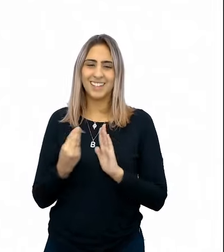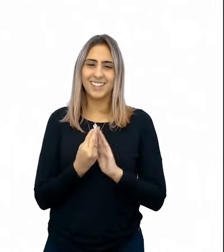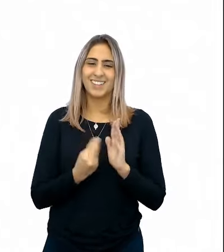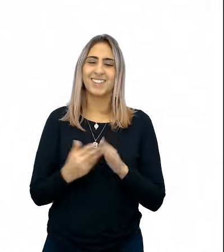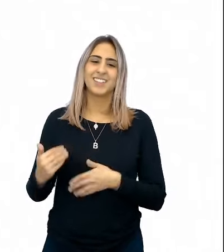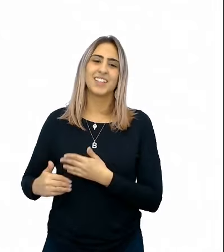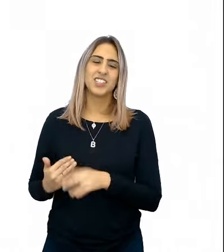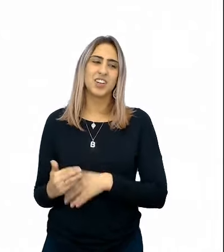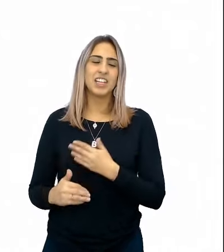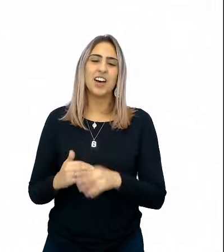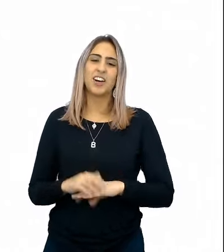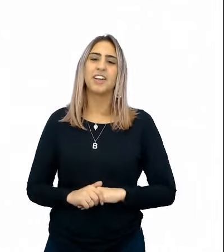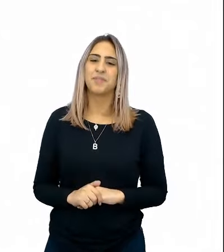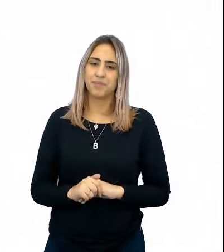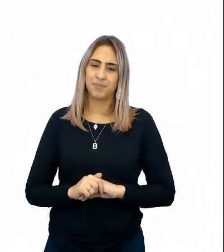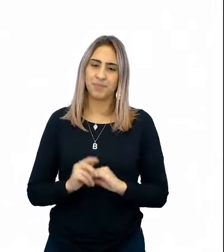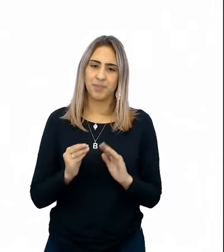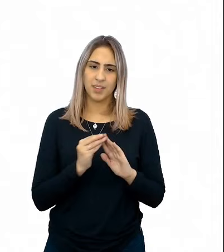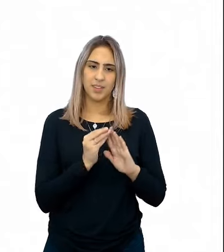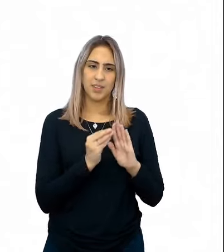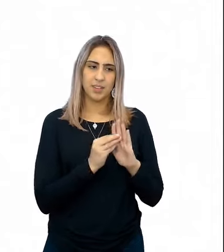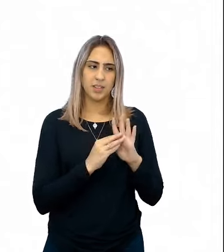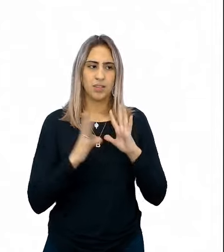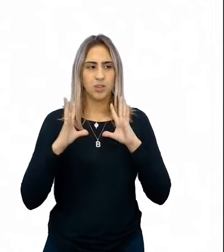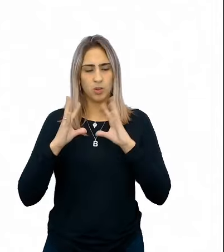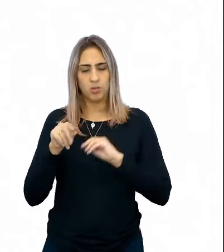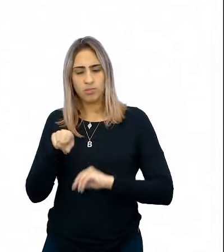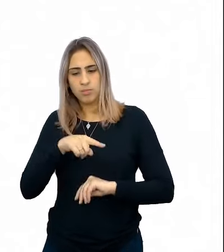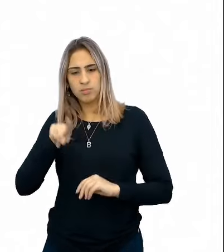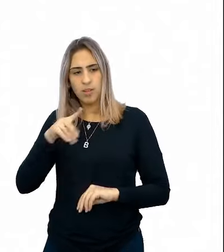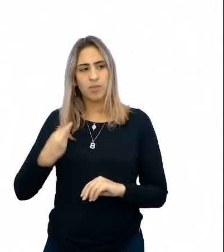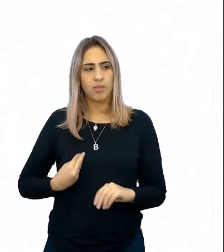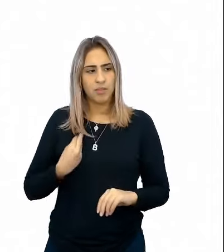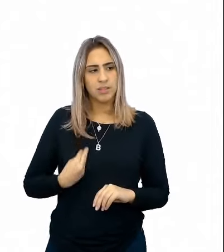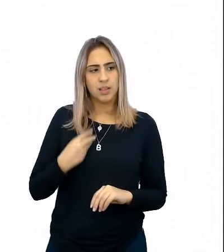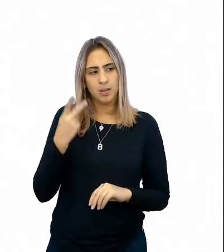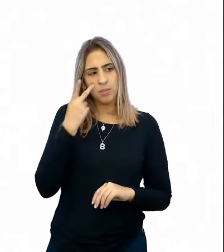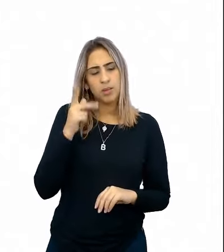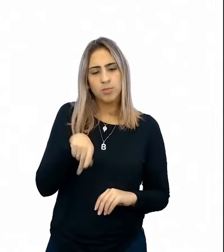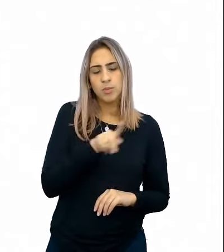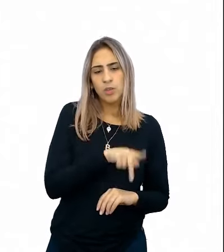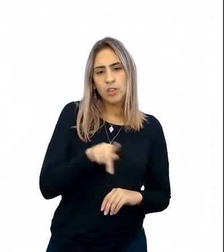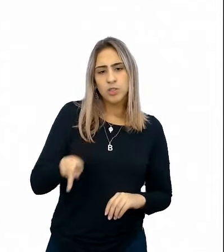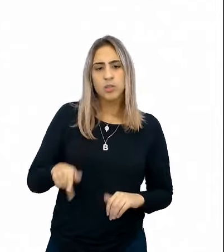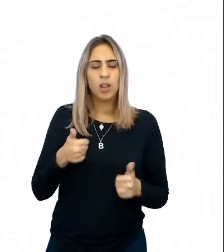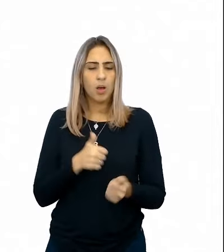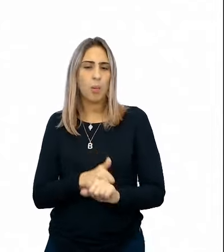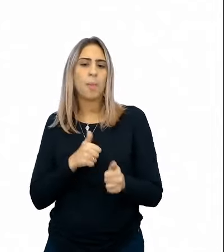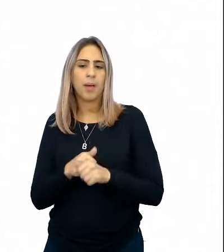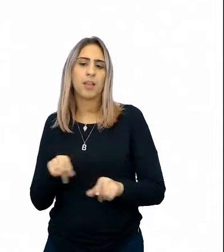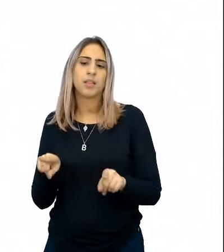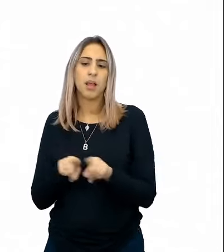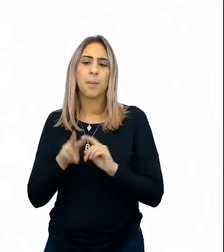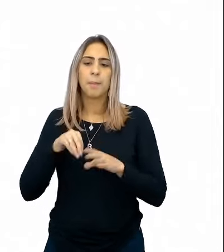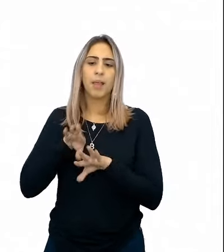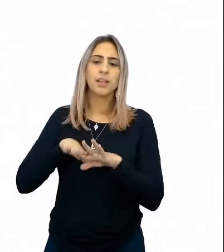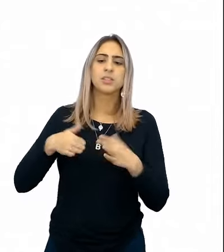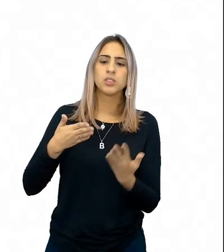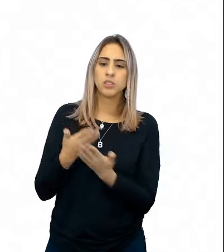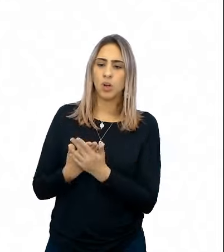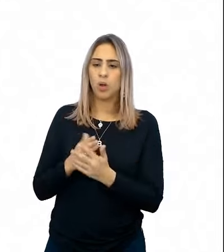momentos de avaliação. Todas elas são vivenciadas pelos professores e acompanhadas pelas